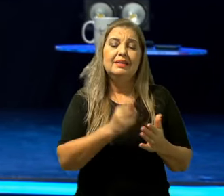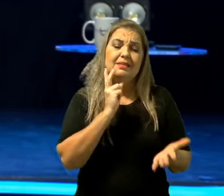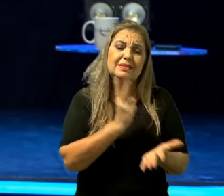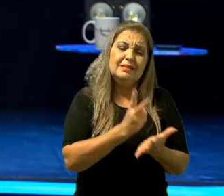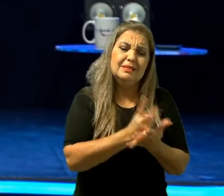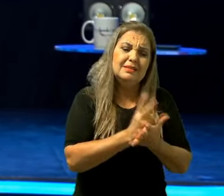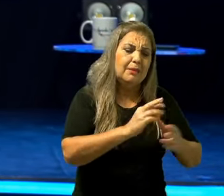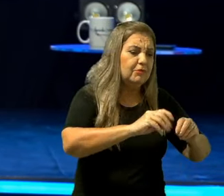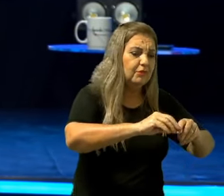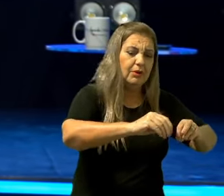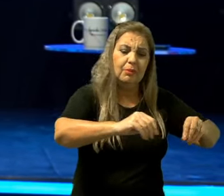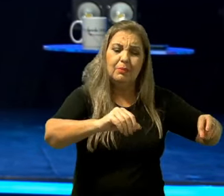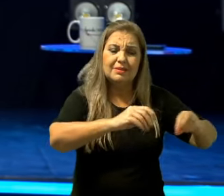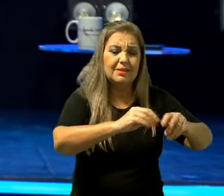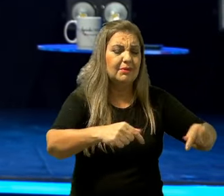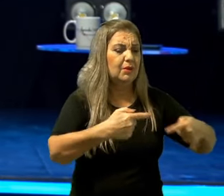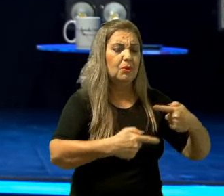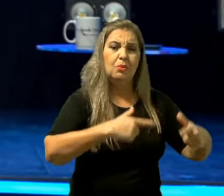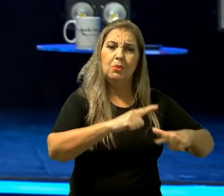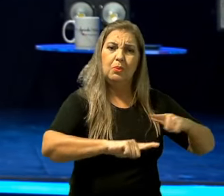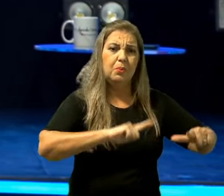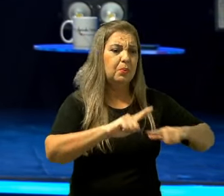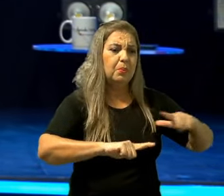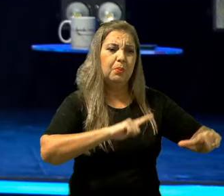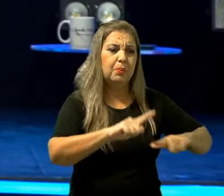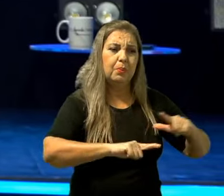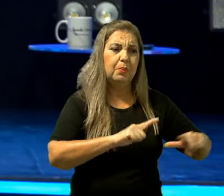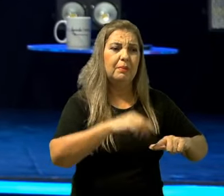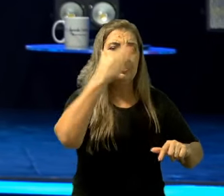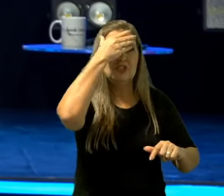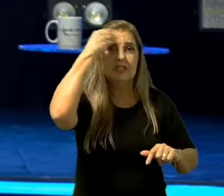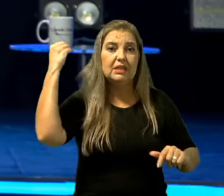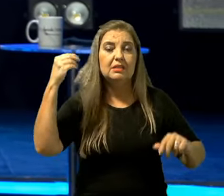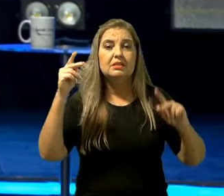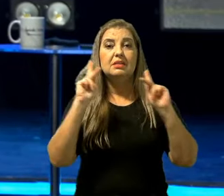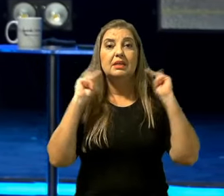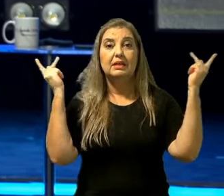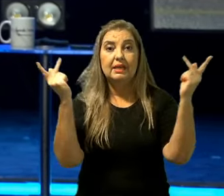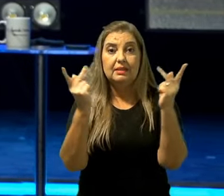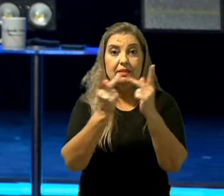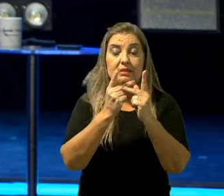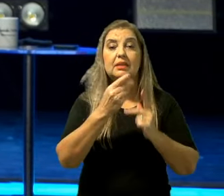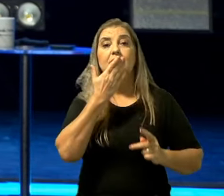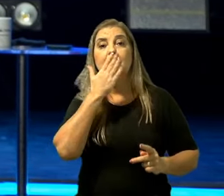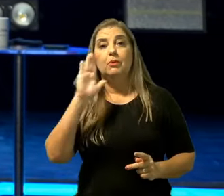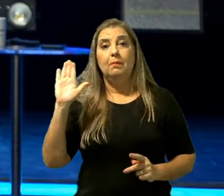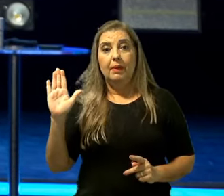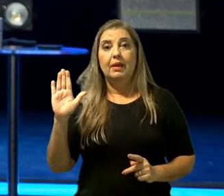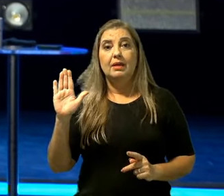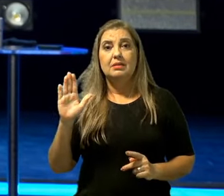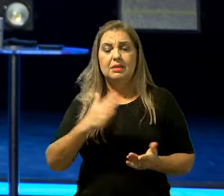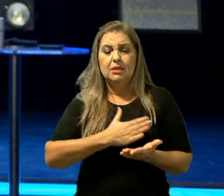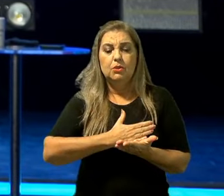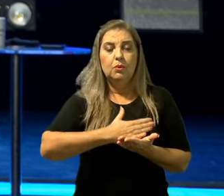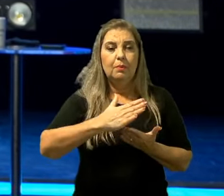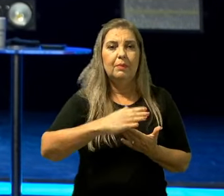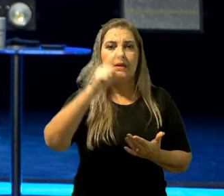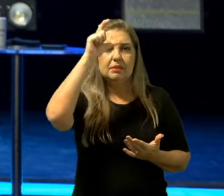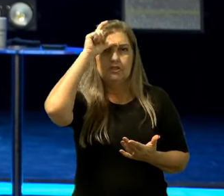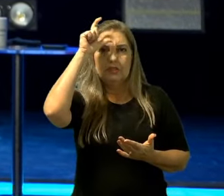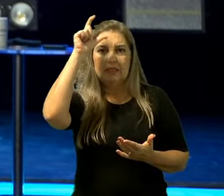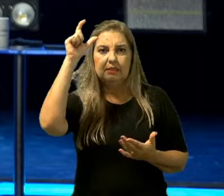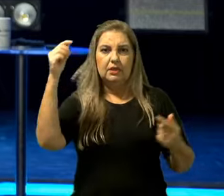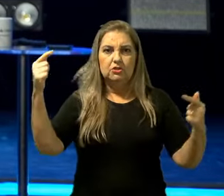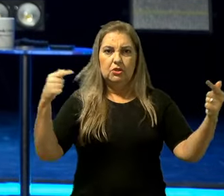não deixar lembrar que eles são herdeiros da promessa. Então ele começa a usar uma estratégia que o diabo usa com a gente